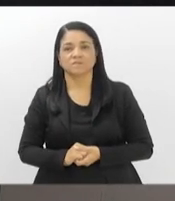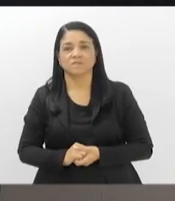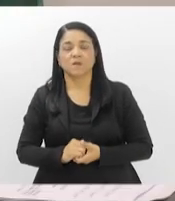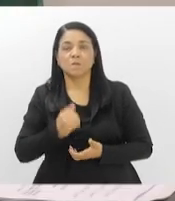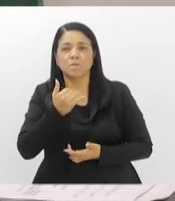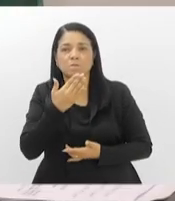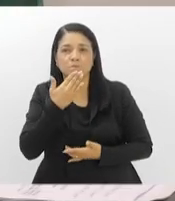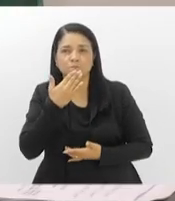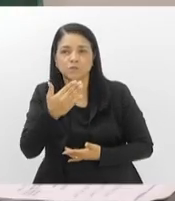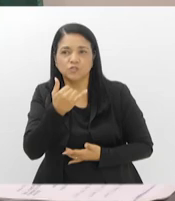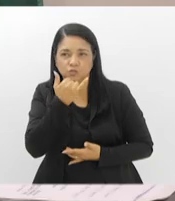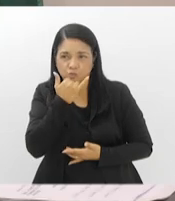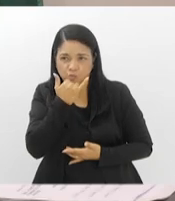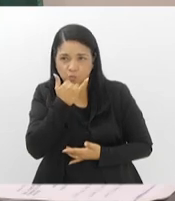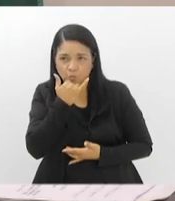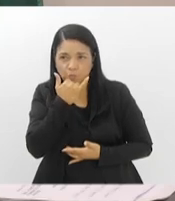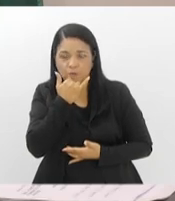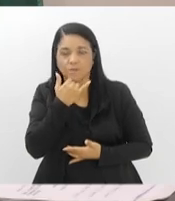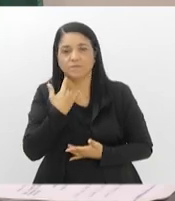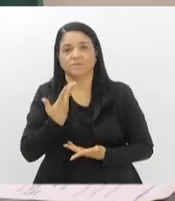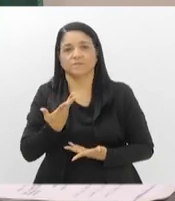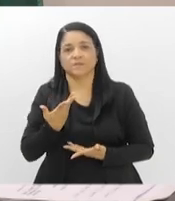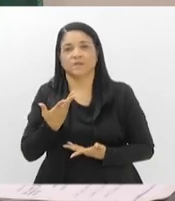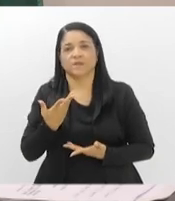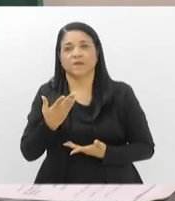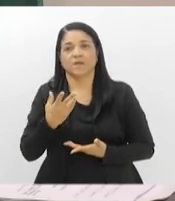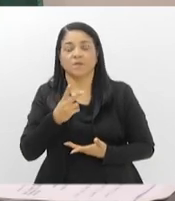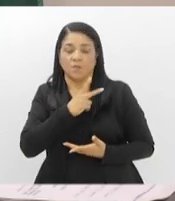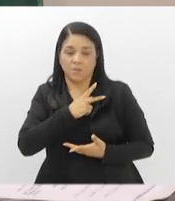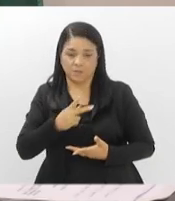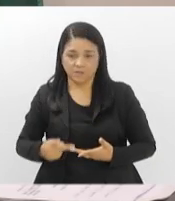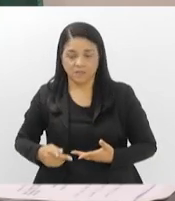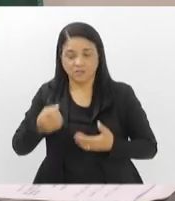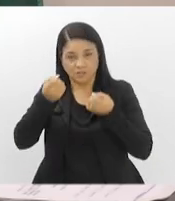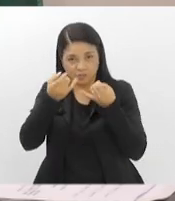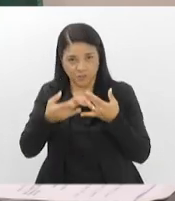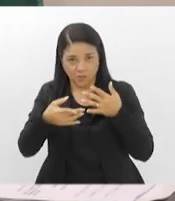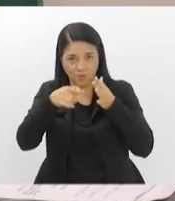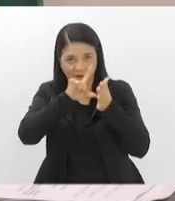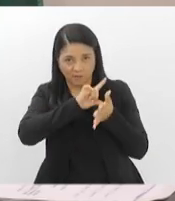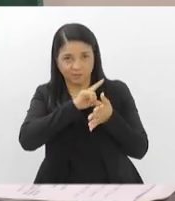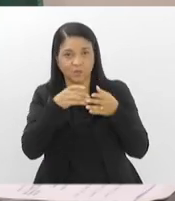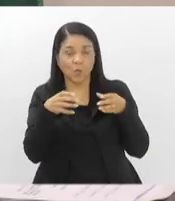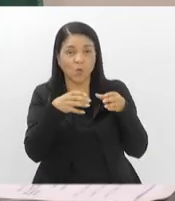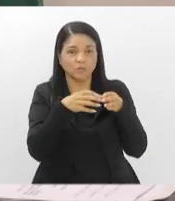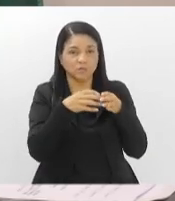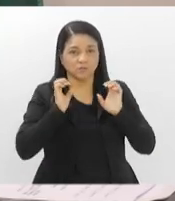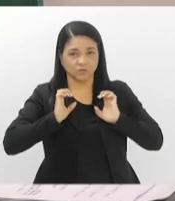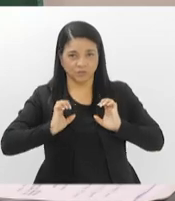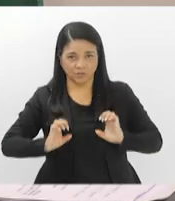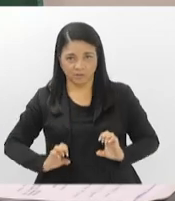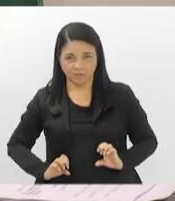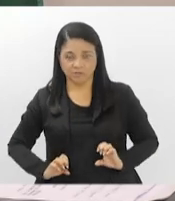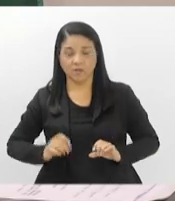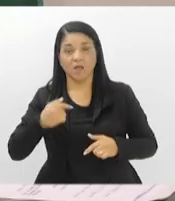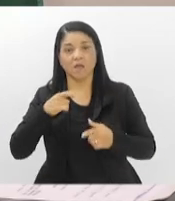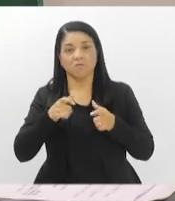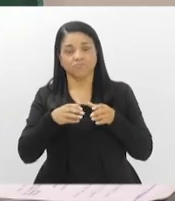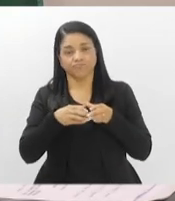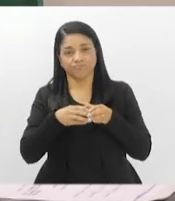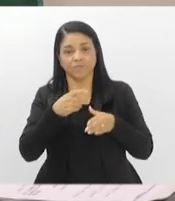pedir desculpa na minha ausência como como o presidente falou estava na na comissão de ética na qual eu sou